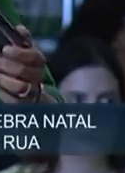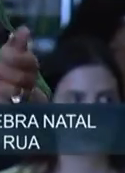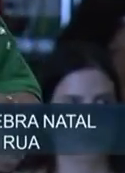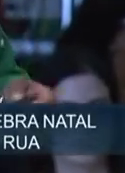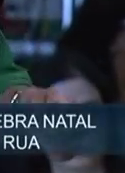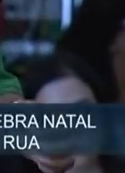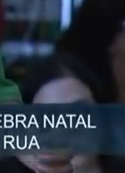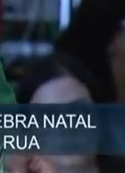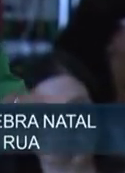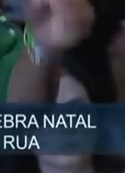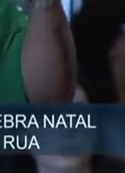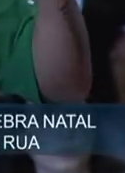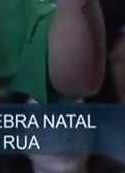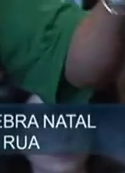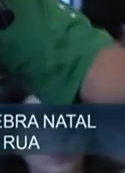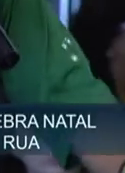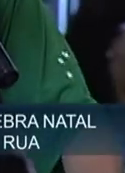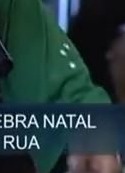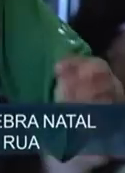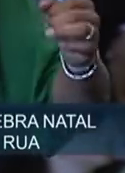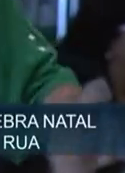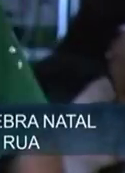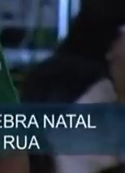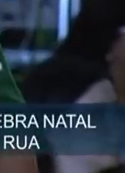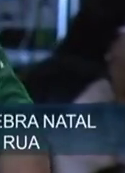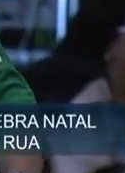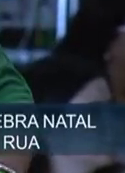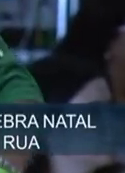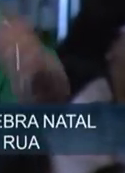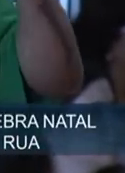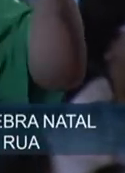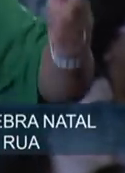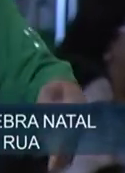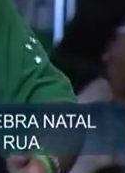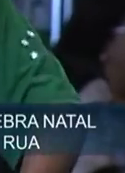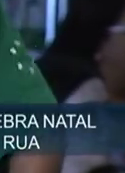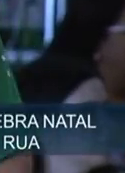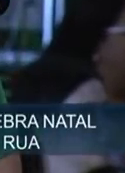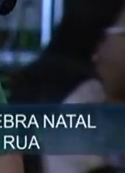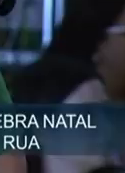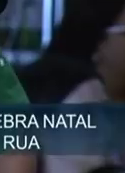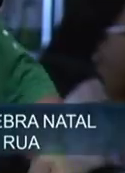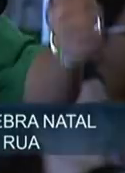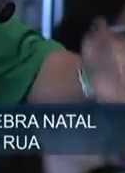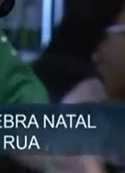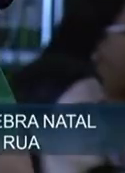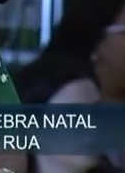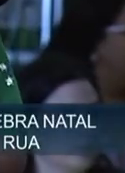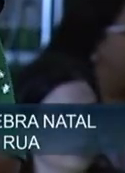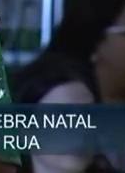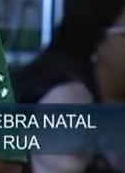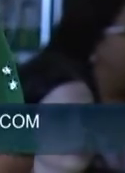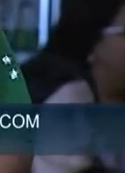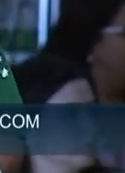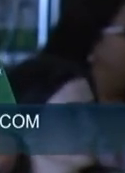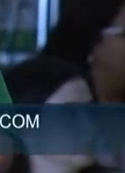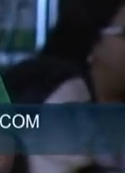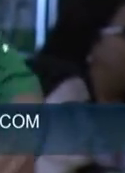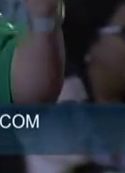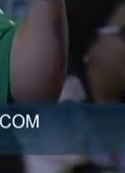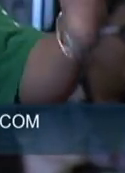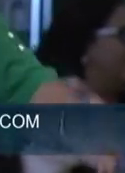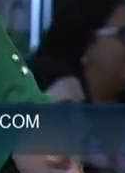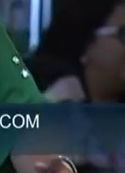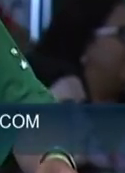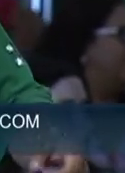rua, é importantíssimo de nós ter boas pessoas